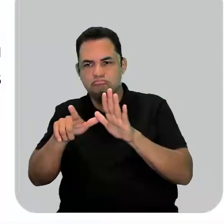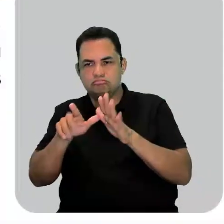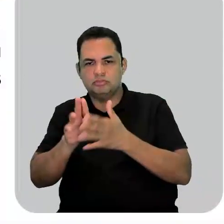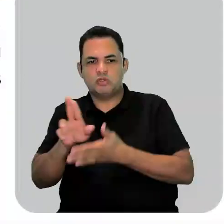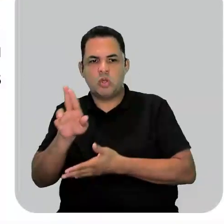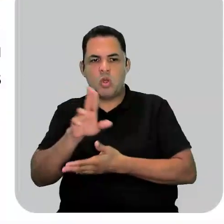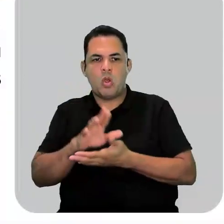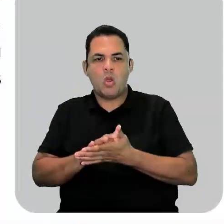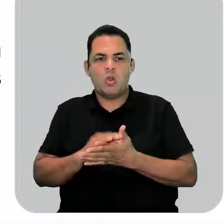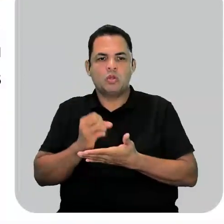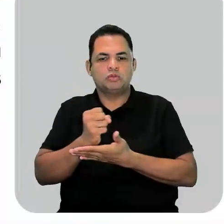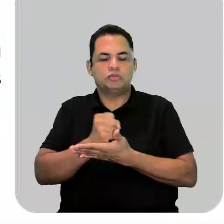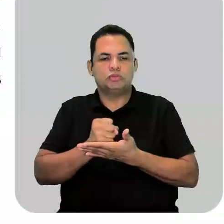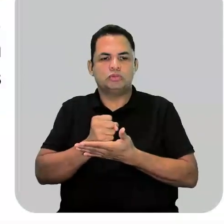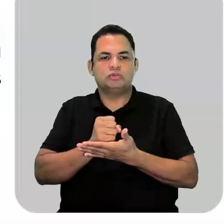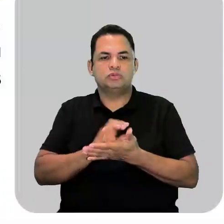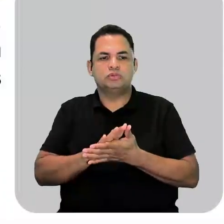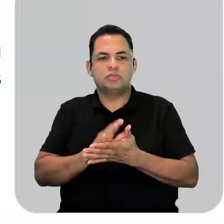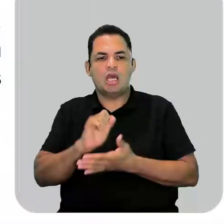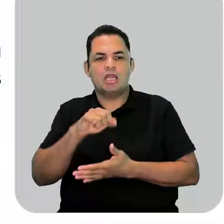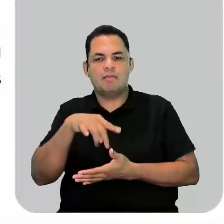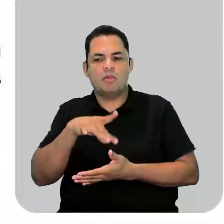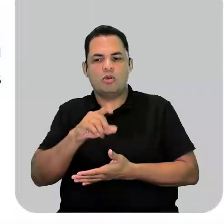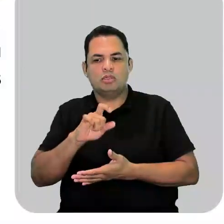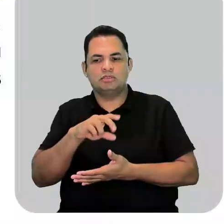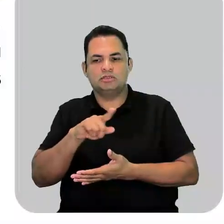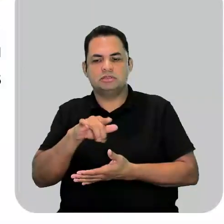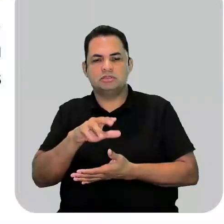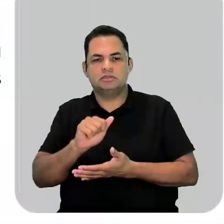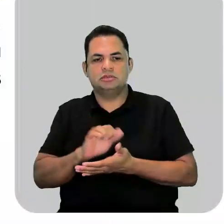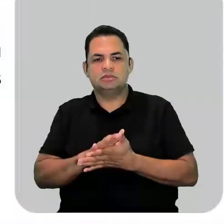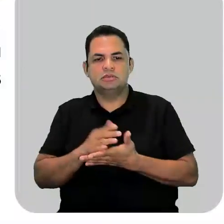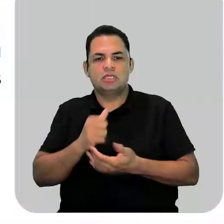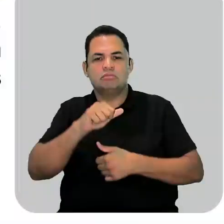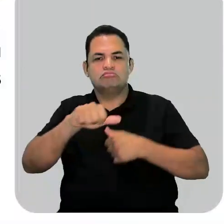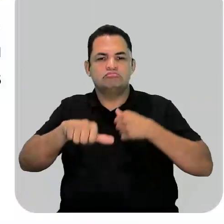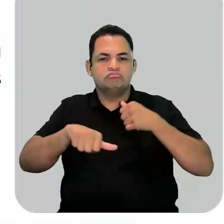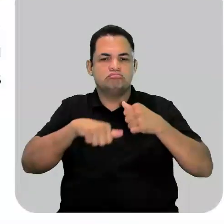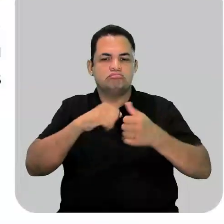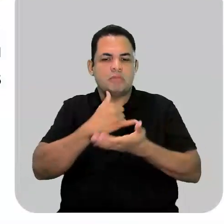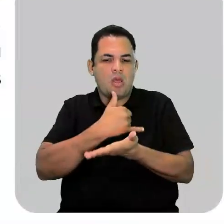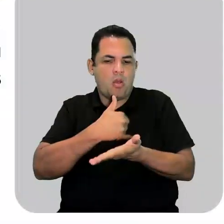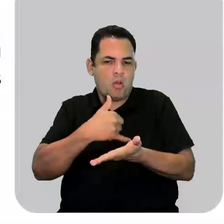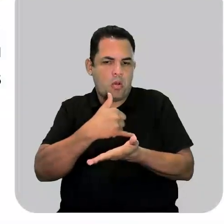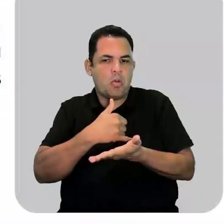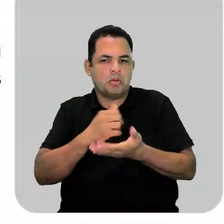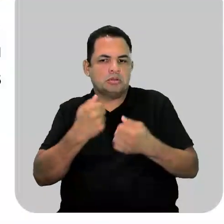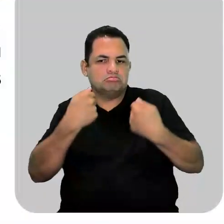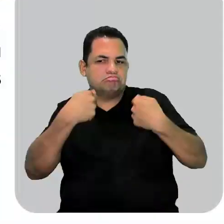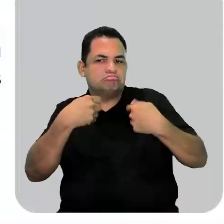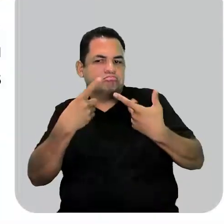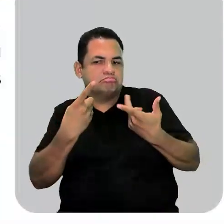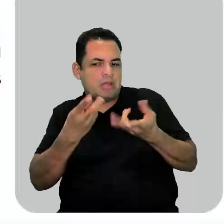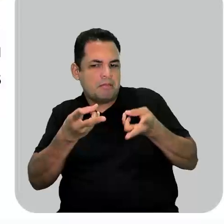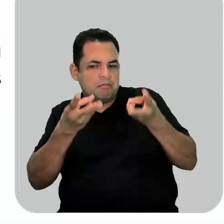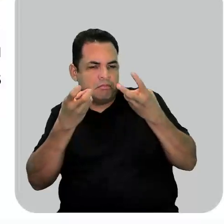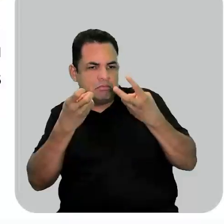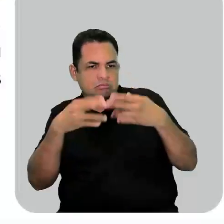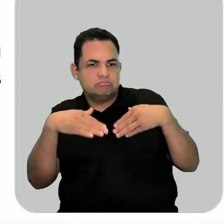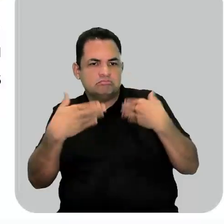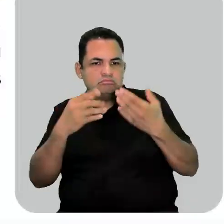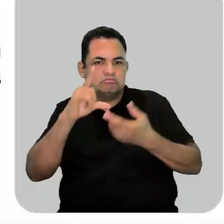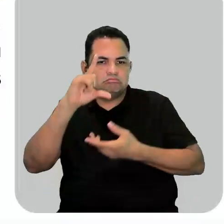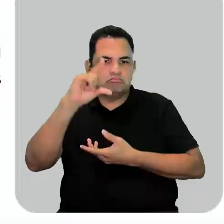anabolizantes, alterações séricas das frações de lipídios já podem ser observadas. Há